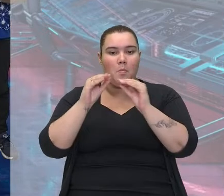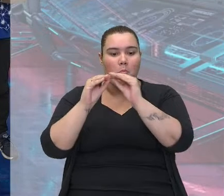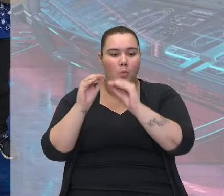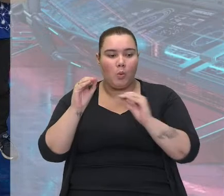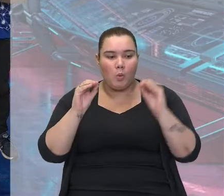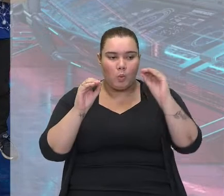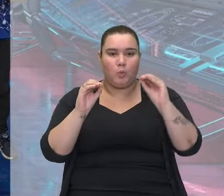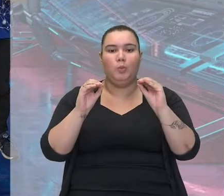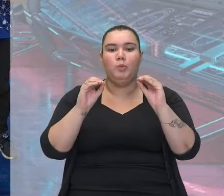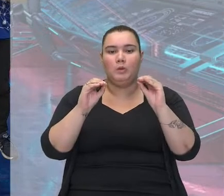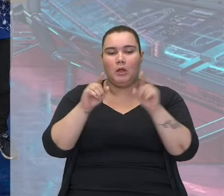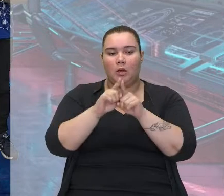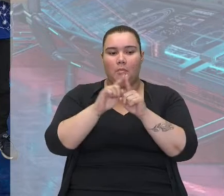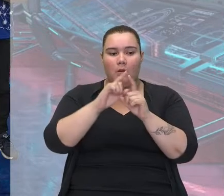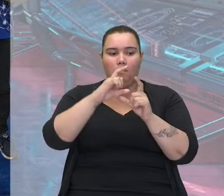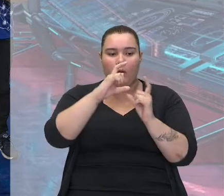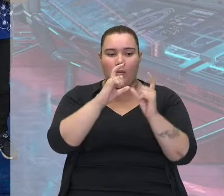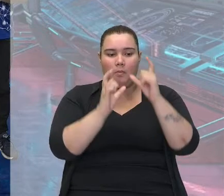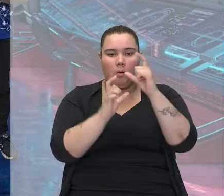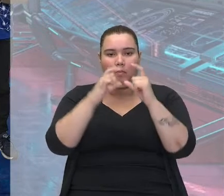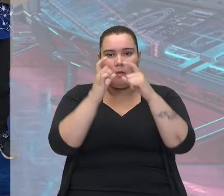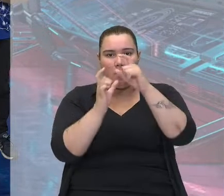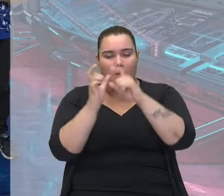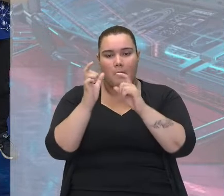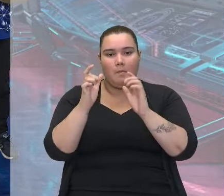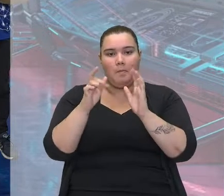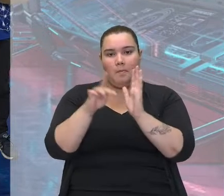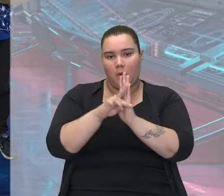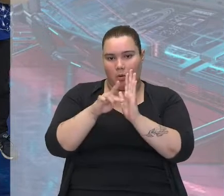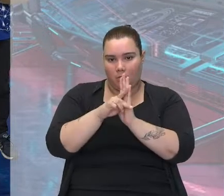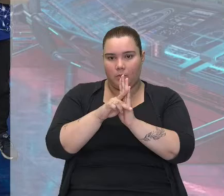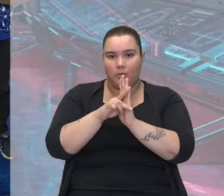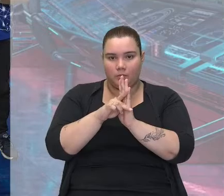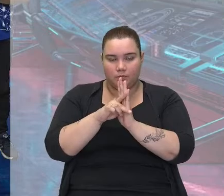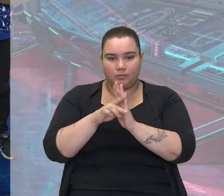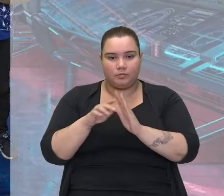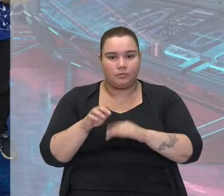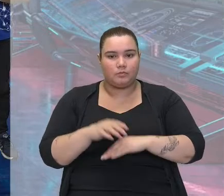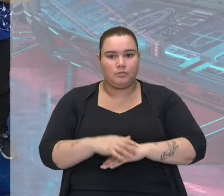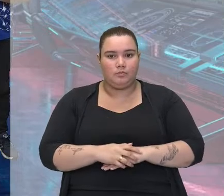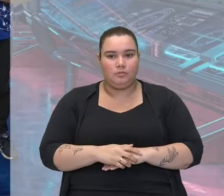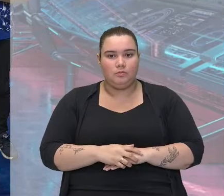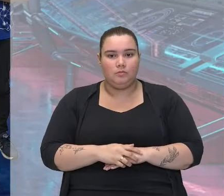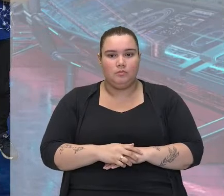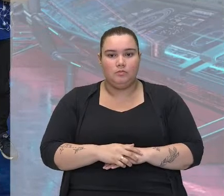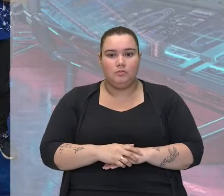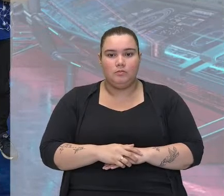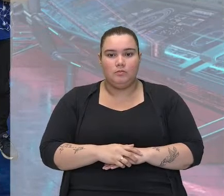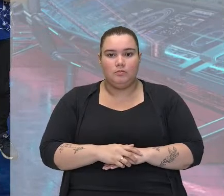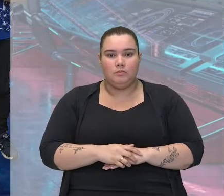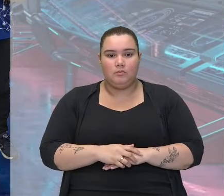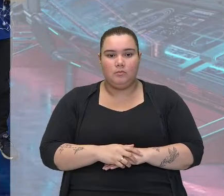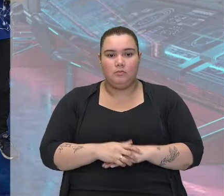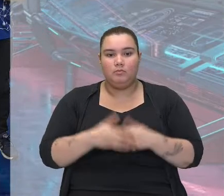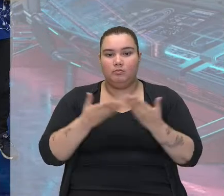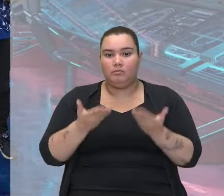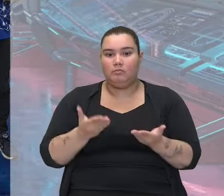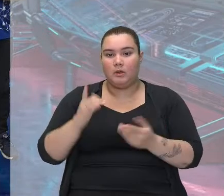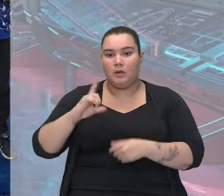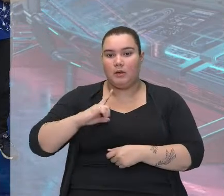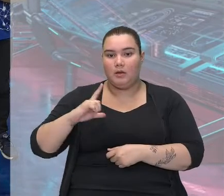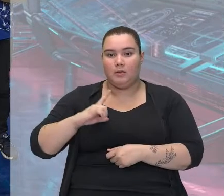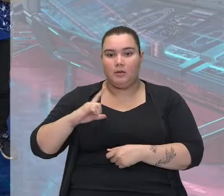orientação, e nós temos aí como a simetria, né? Então, nós temos